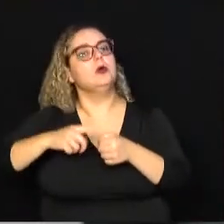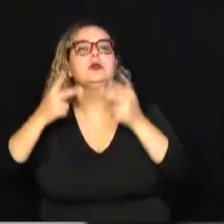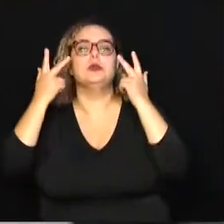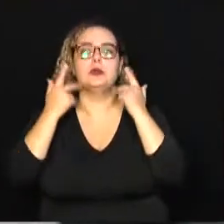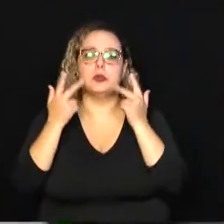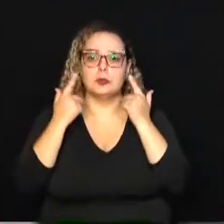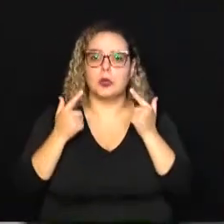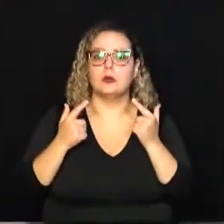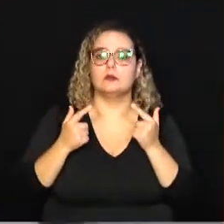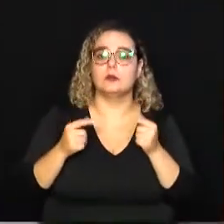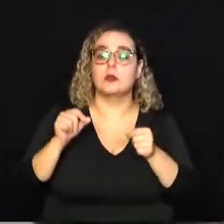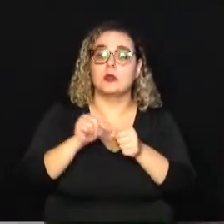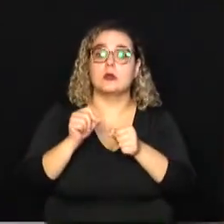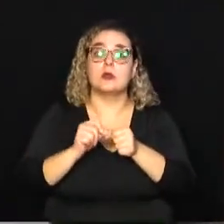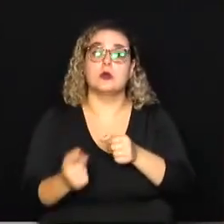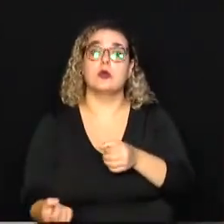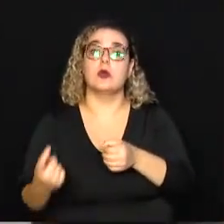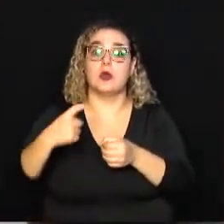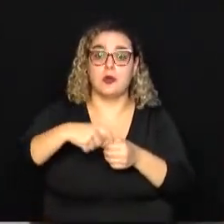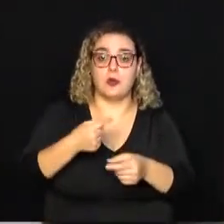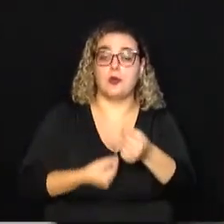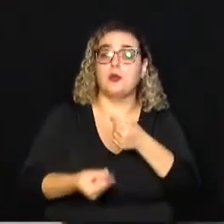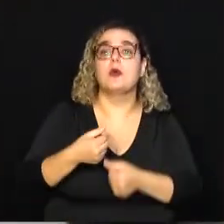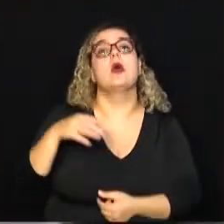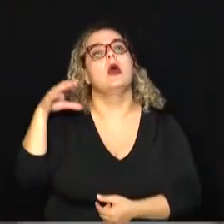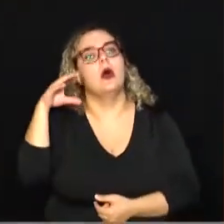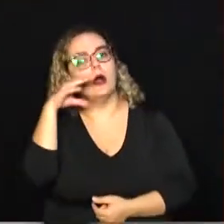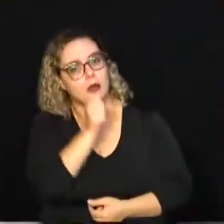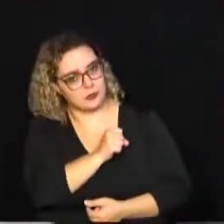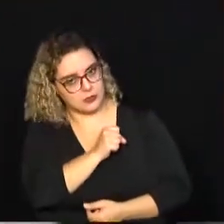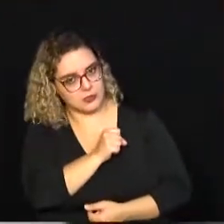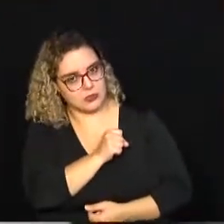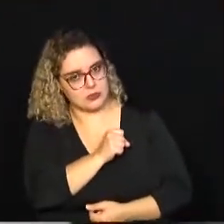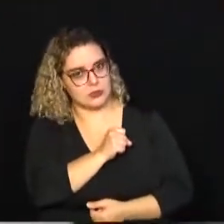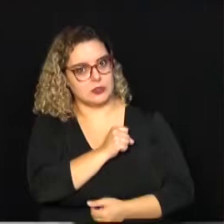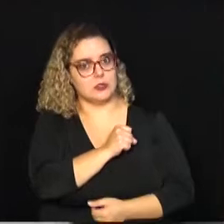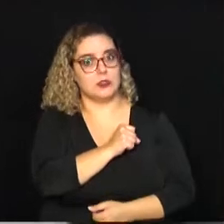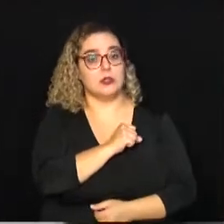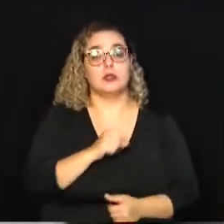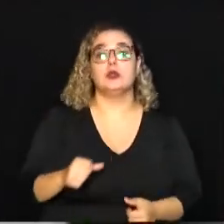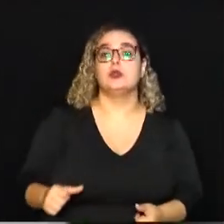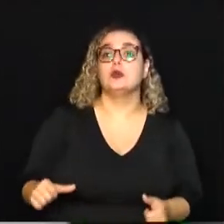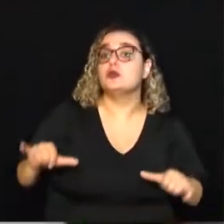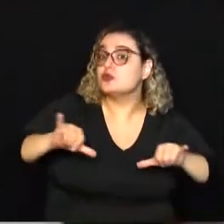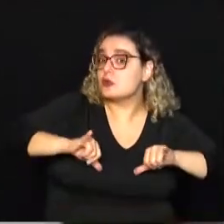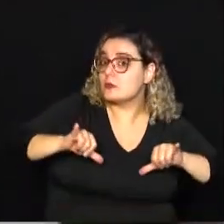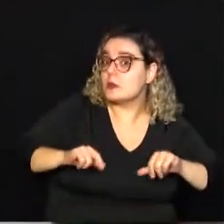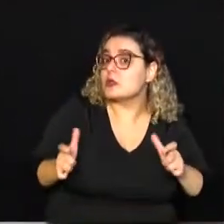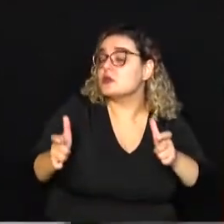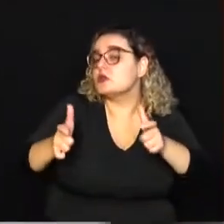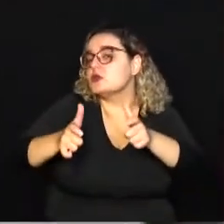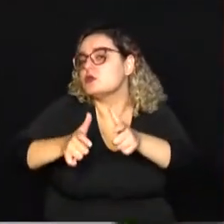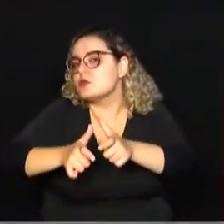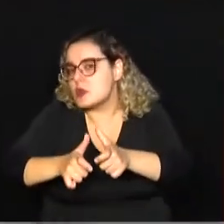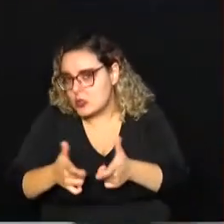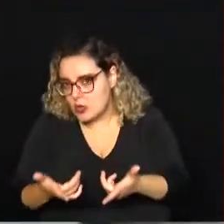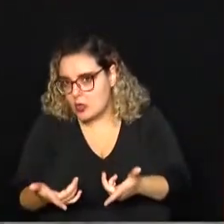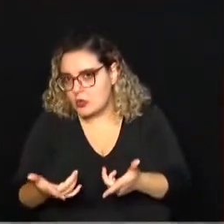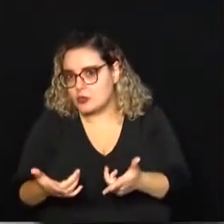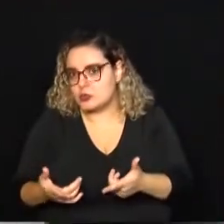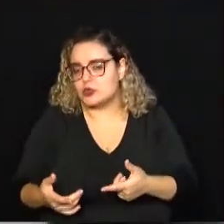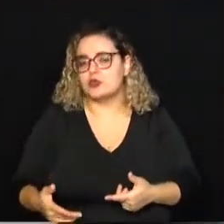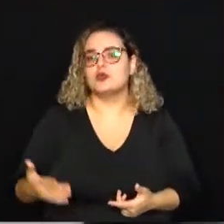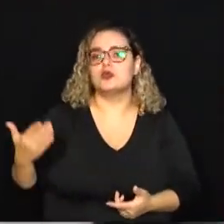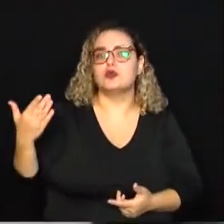Isso faz com que a retomada econômica seja mais rápida, né, que os impactos econômicos sejam menores e que os próprios conflitos que